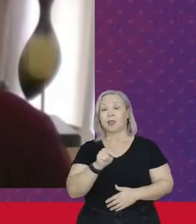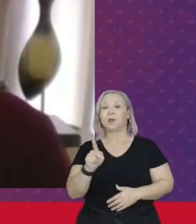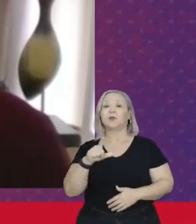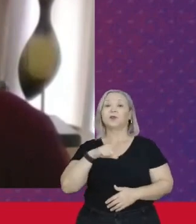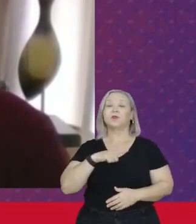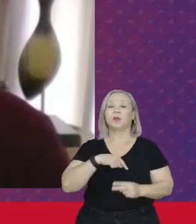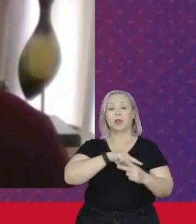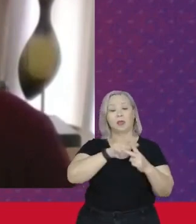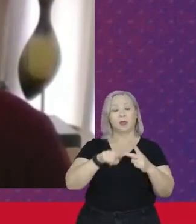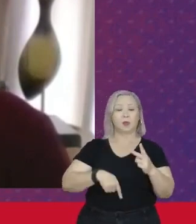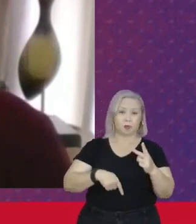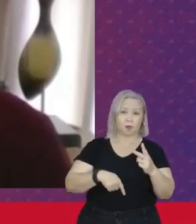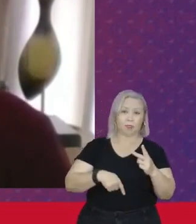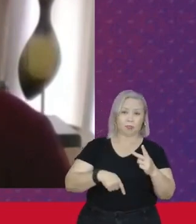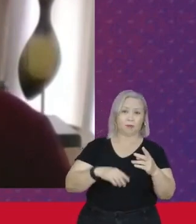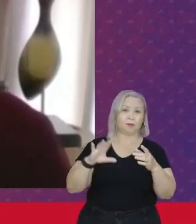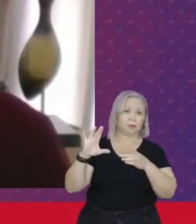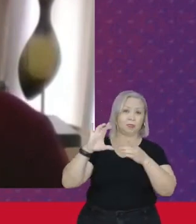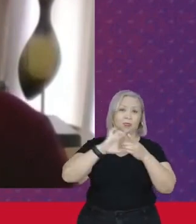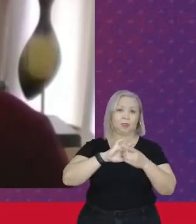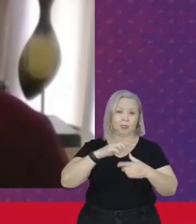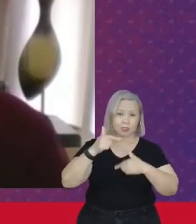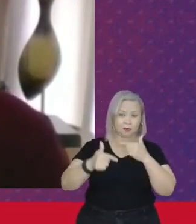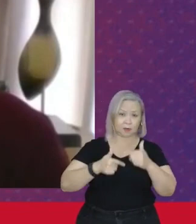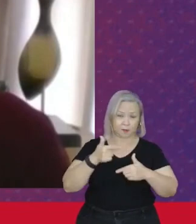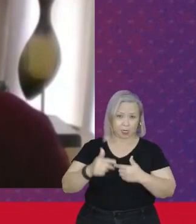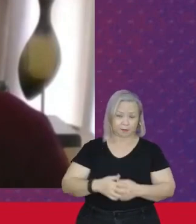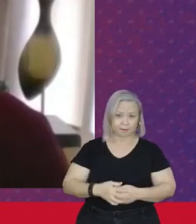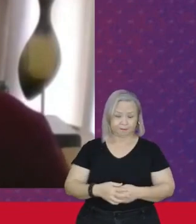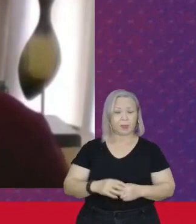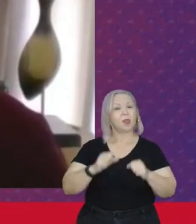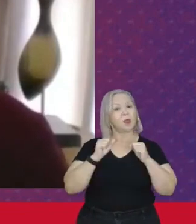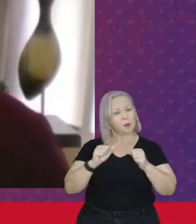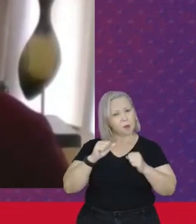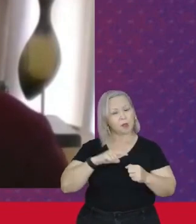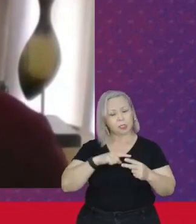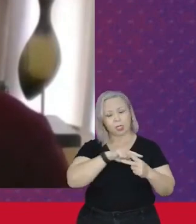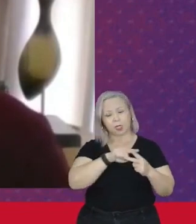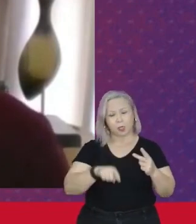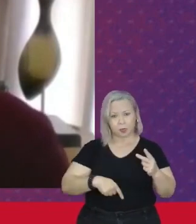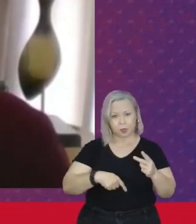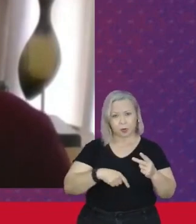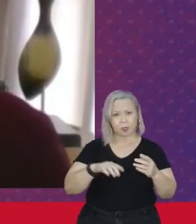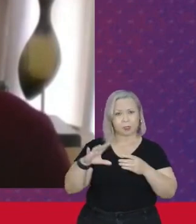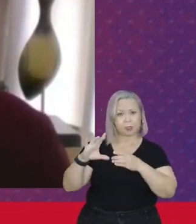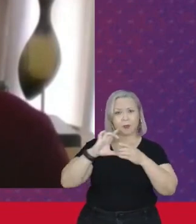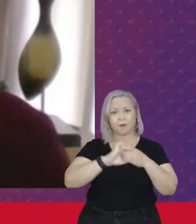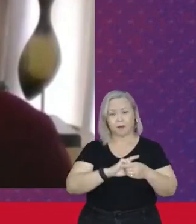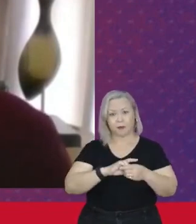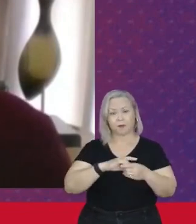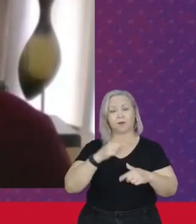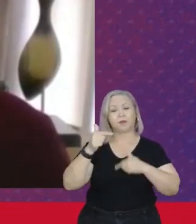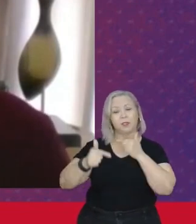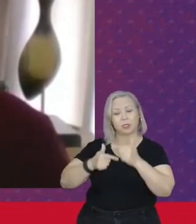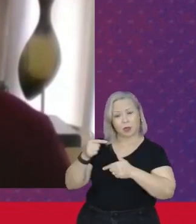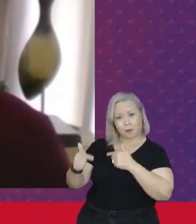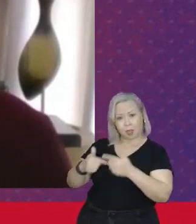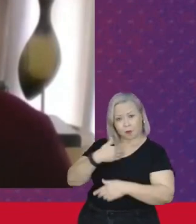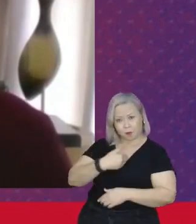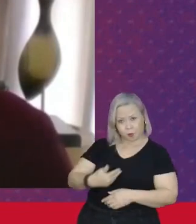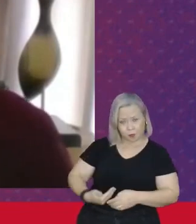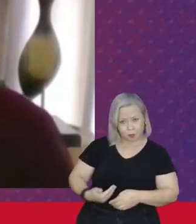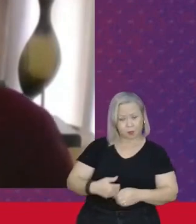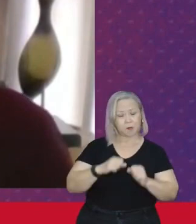2 vínculos. Nós podemos ter 2 vínculos públicos, inclusive. Somos uma das poucas categorias que pode ter 2